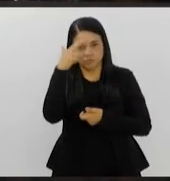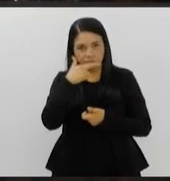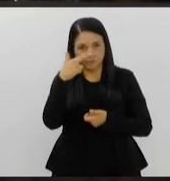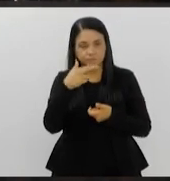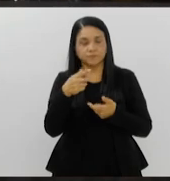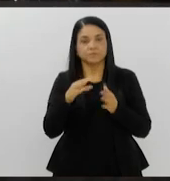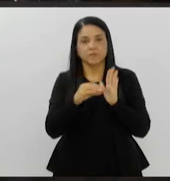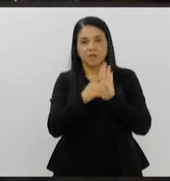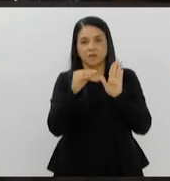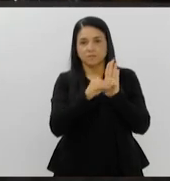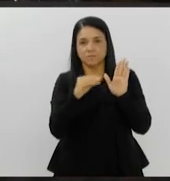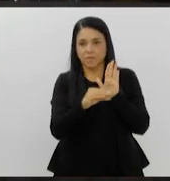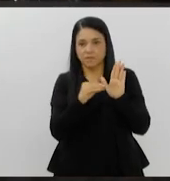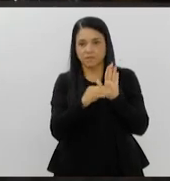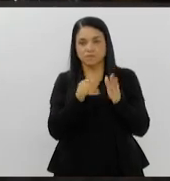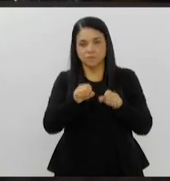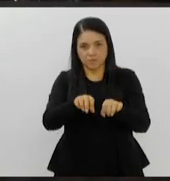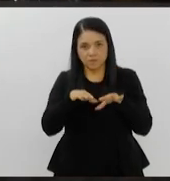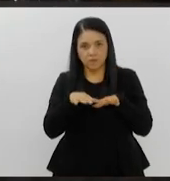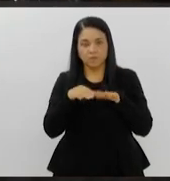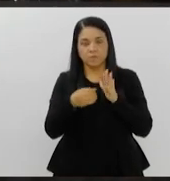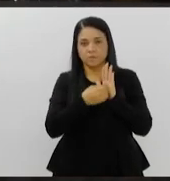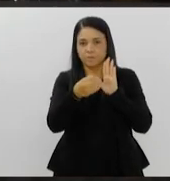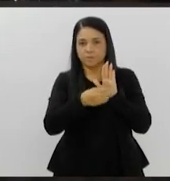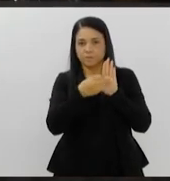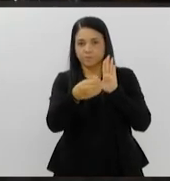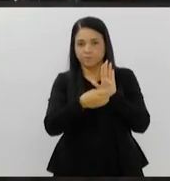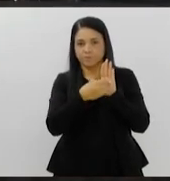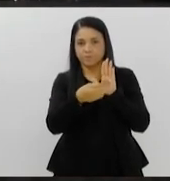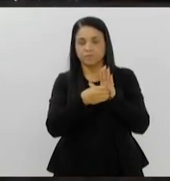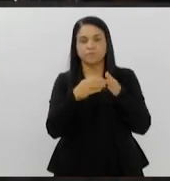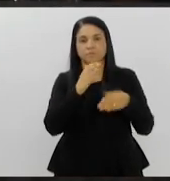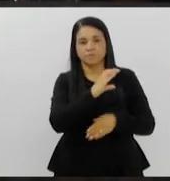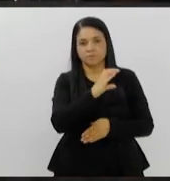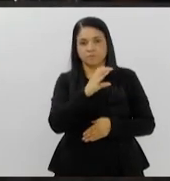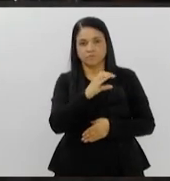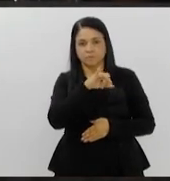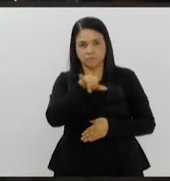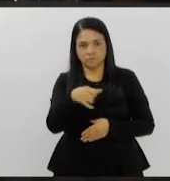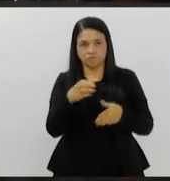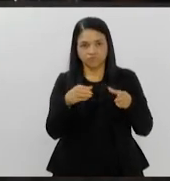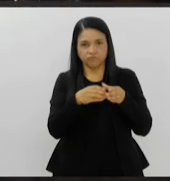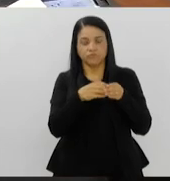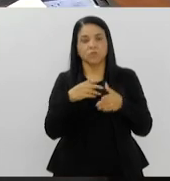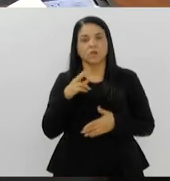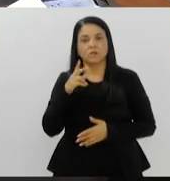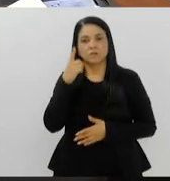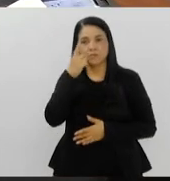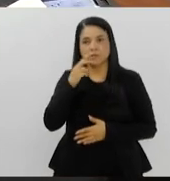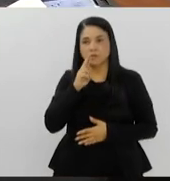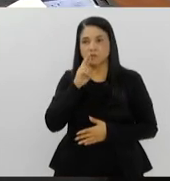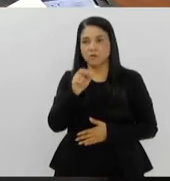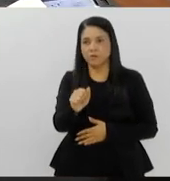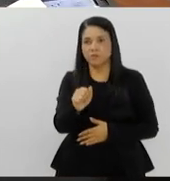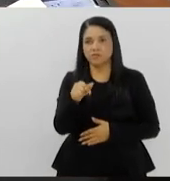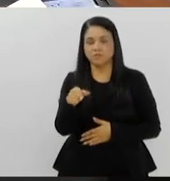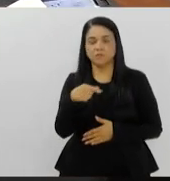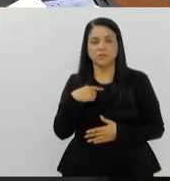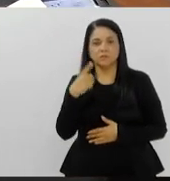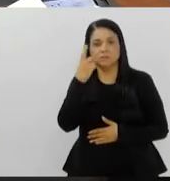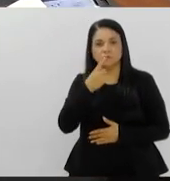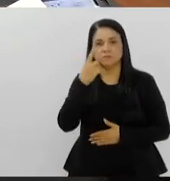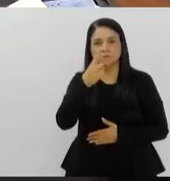Controle das Emendas de Plenário. Para emitir parecer pela Comissão de Constituição e Justiça, deputado Rodrigo Amorim,